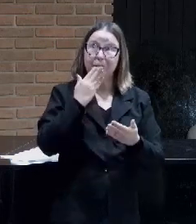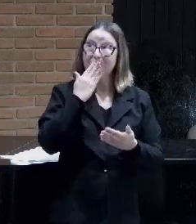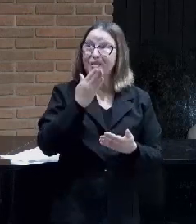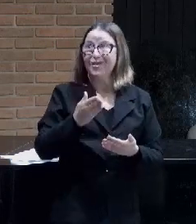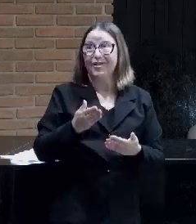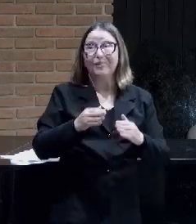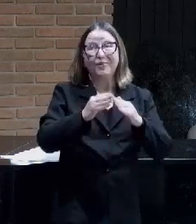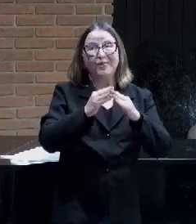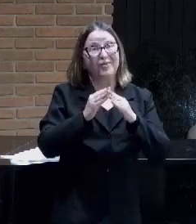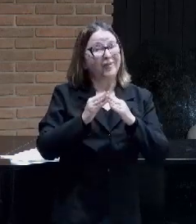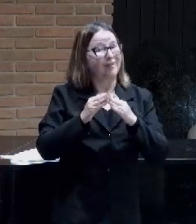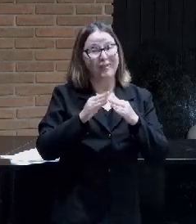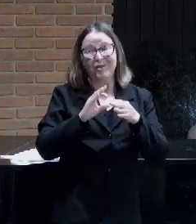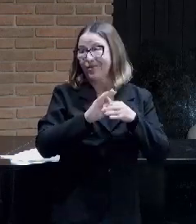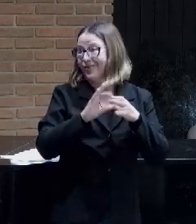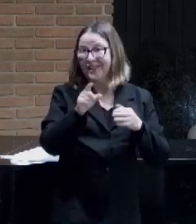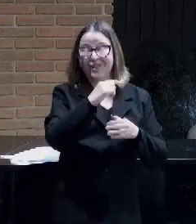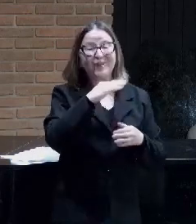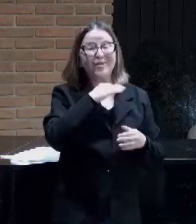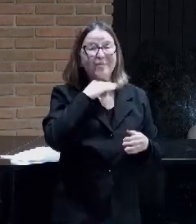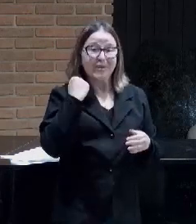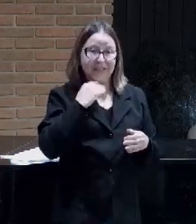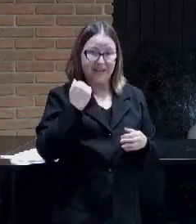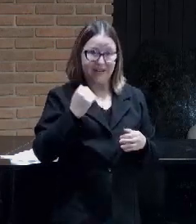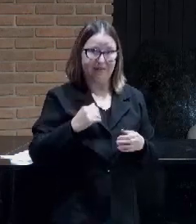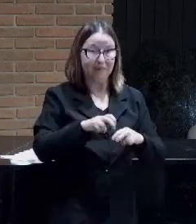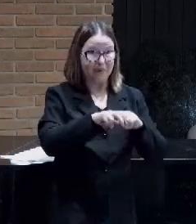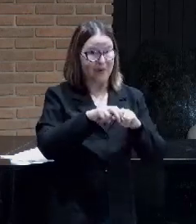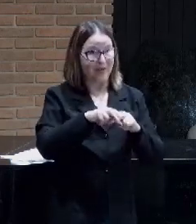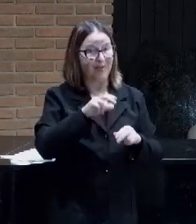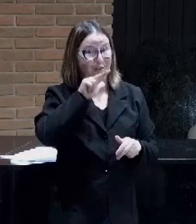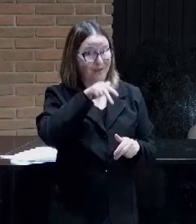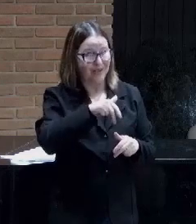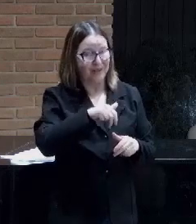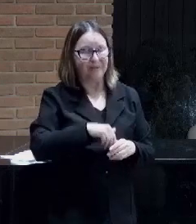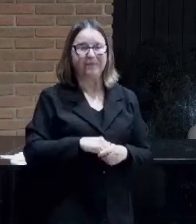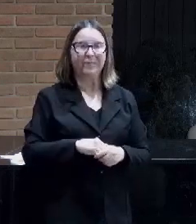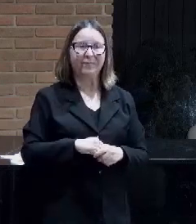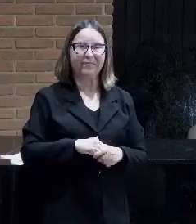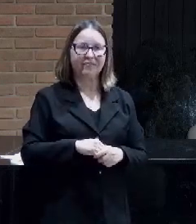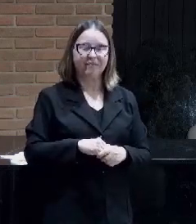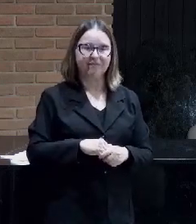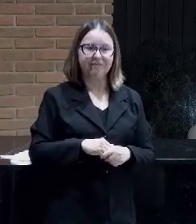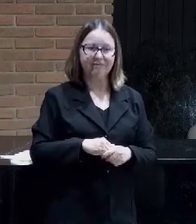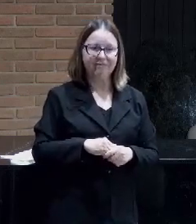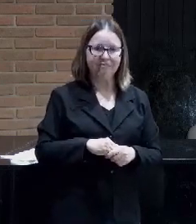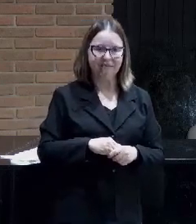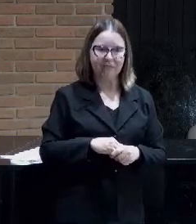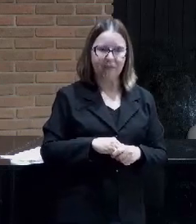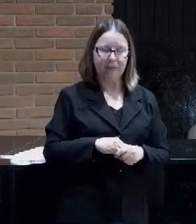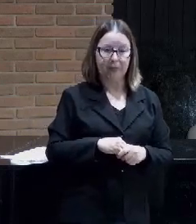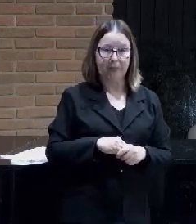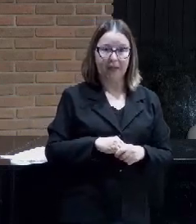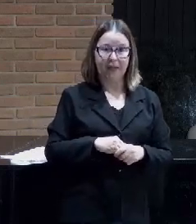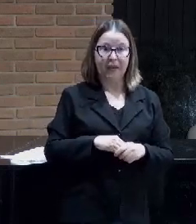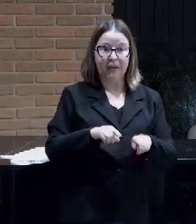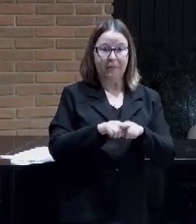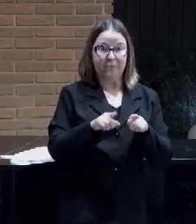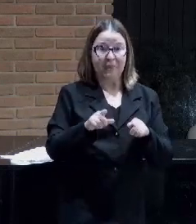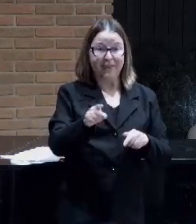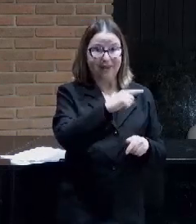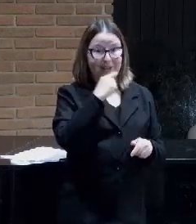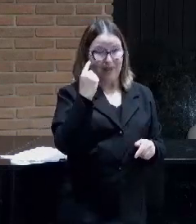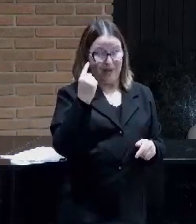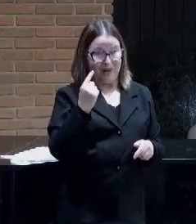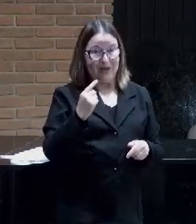serem culpados pelo sangue de Jonas. Agora olha só o tapa na cara que eles dão em nós, que somos cristãos, e também deram na